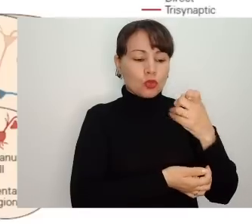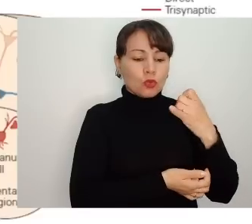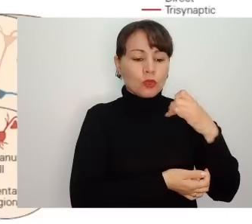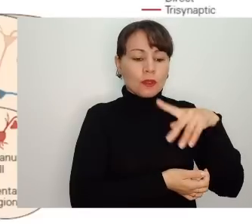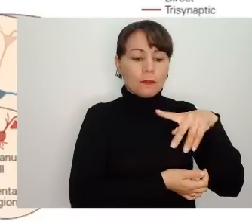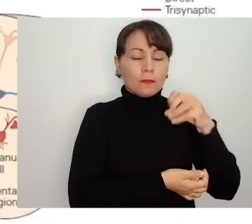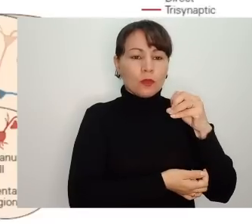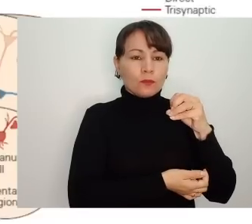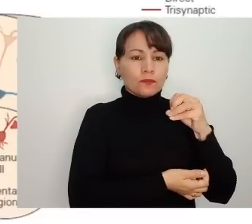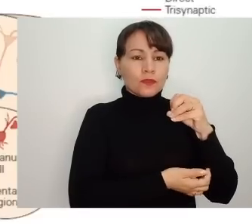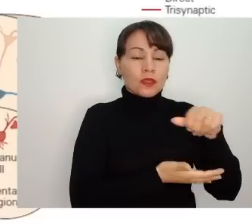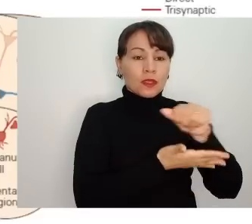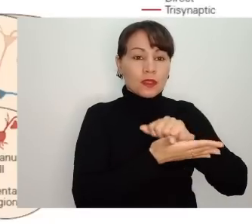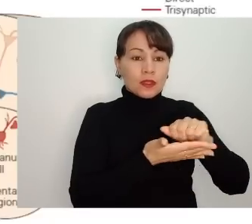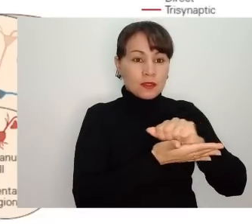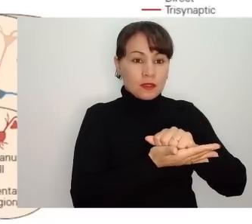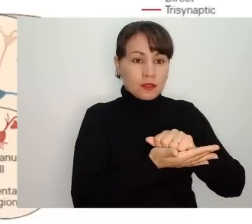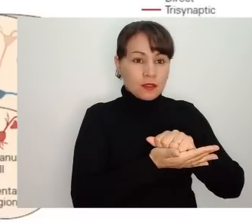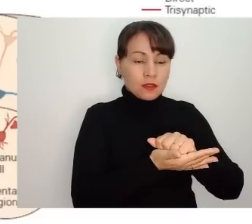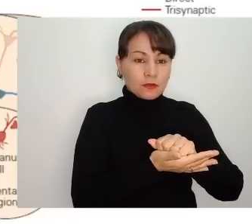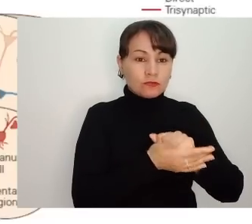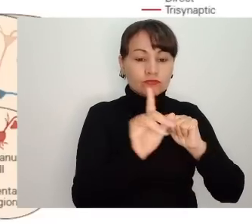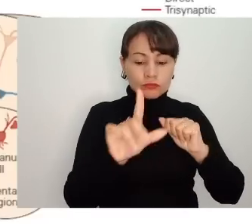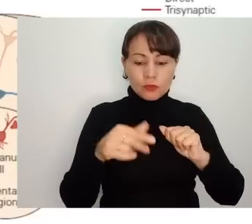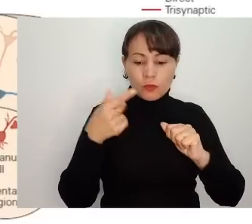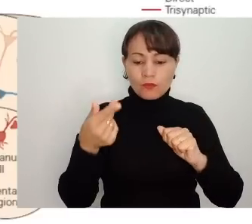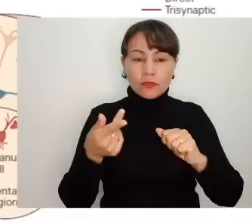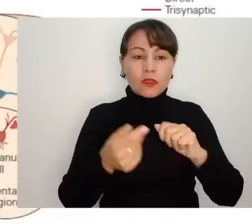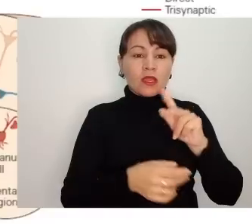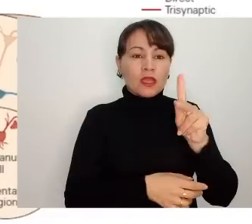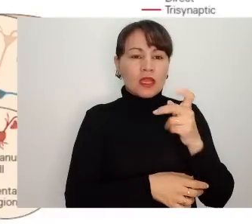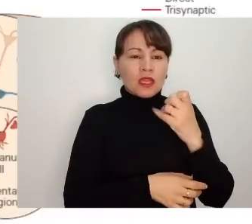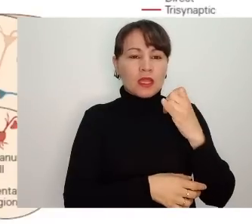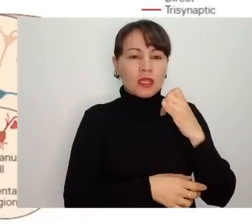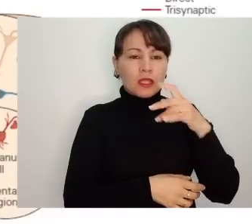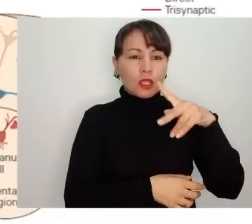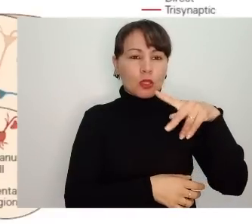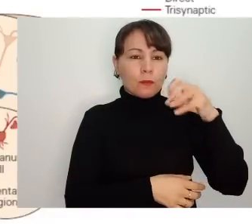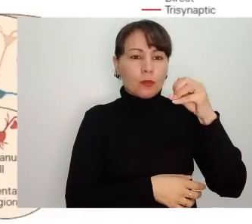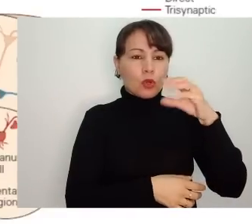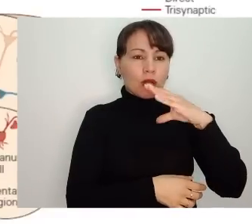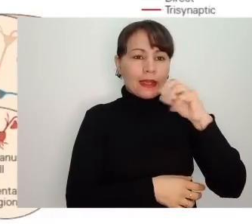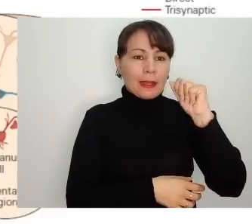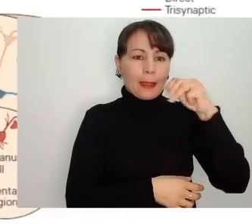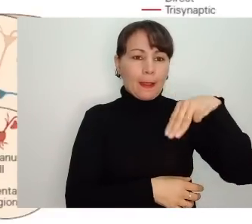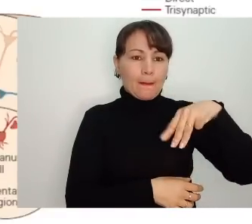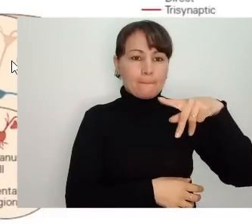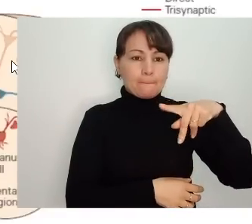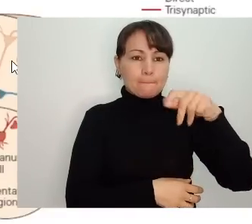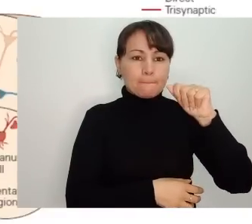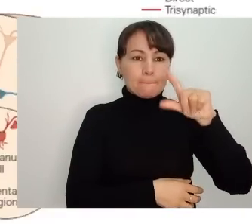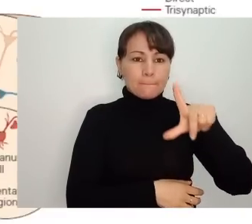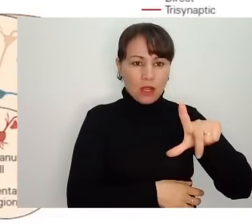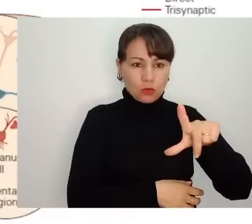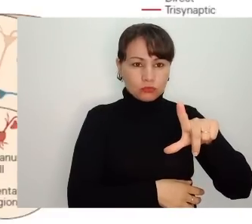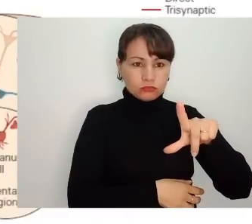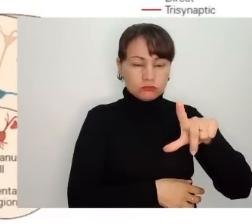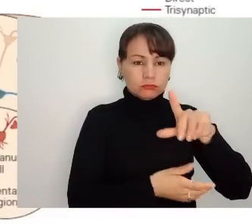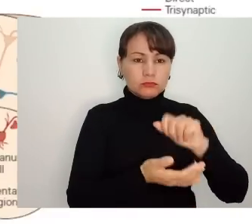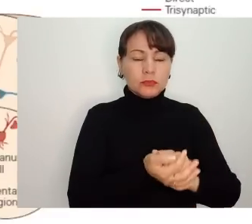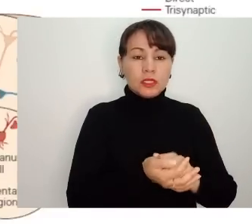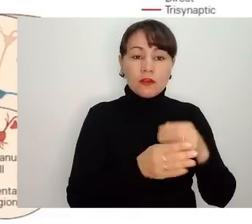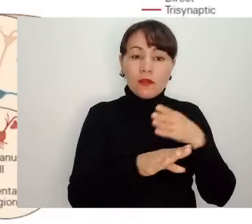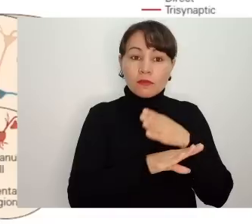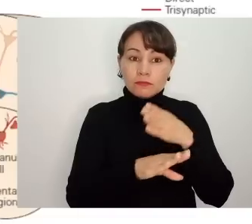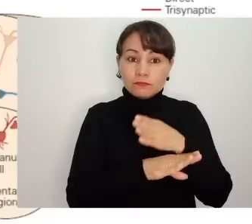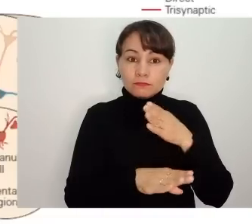do hipocampo, e as regiões do giro parahipocampal. Com isso, essa informação ela